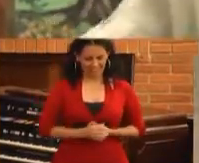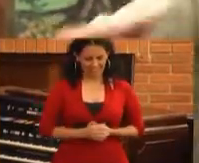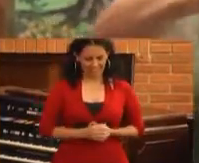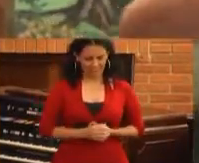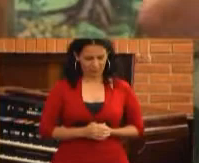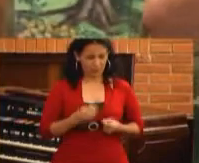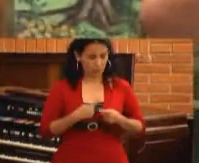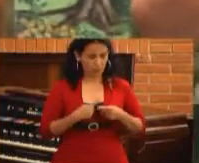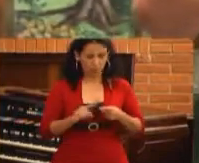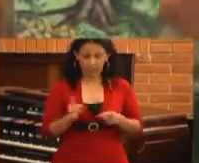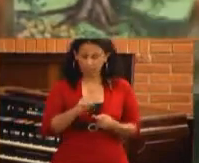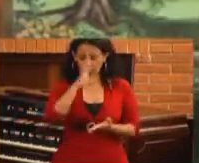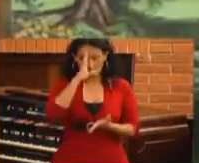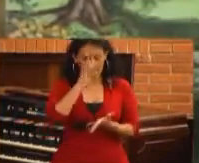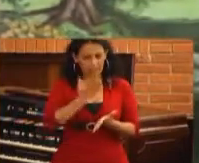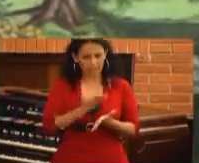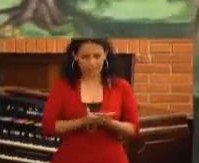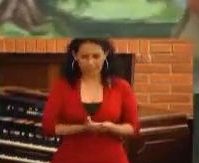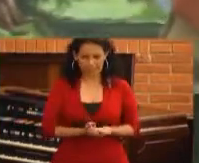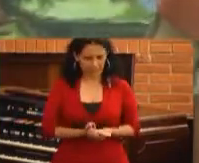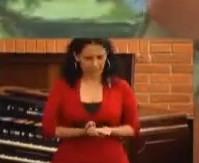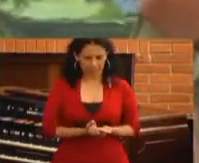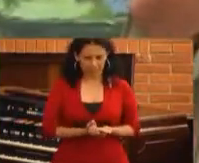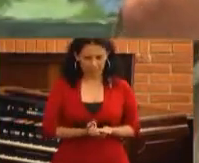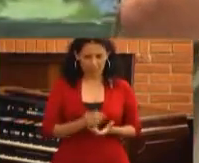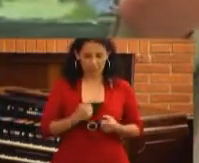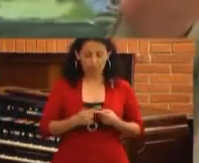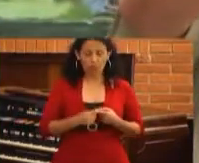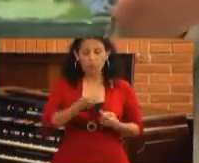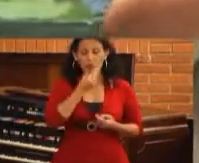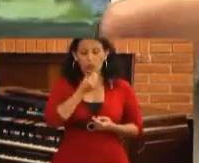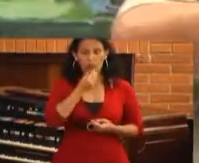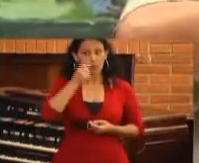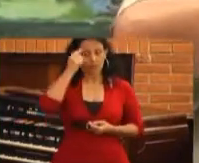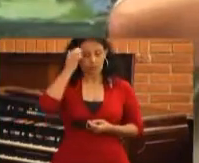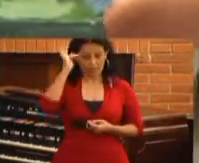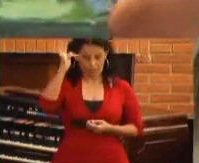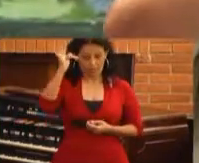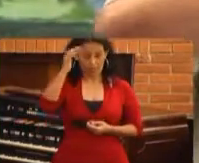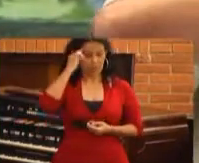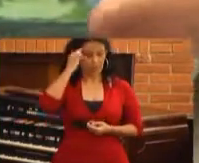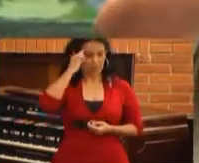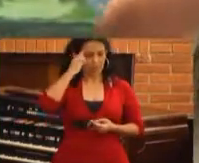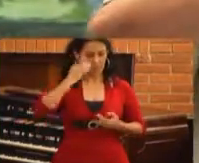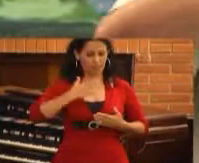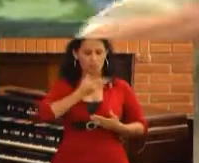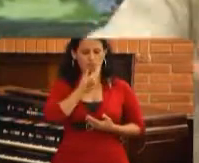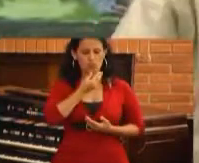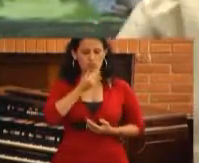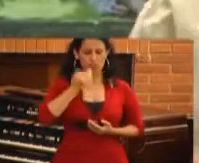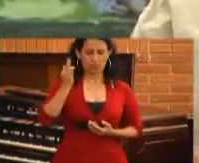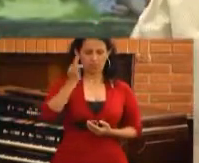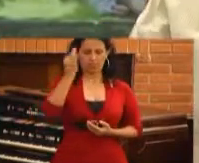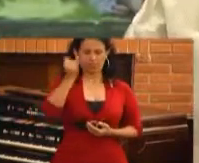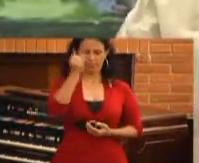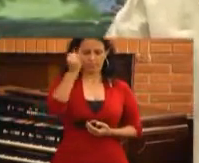A graça destrona o pedestal de importância do gênero humano.